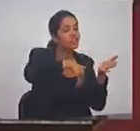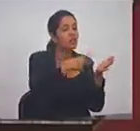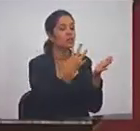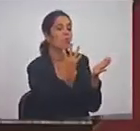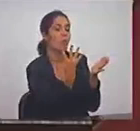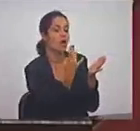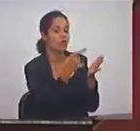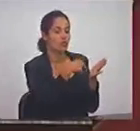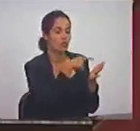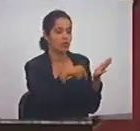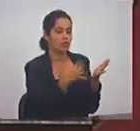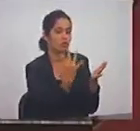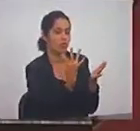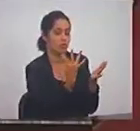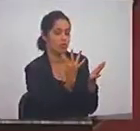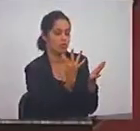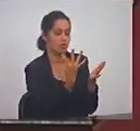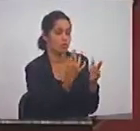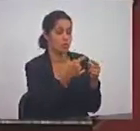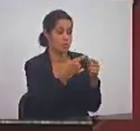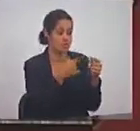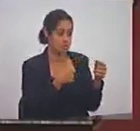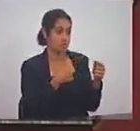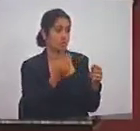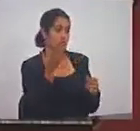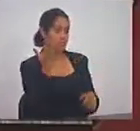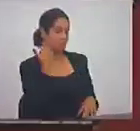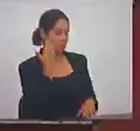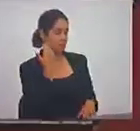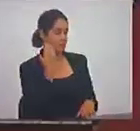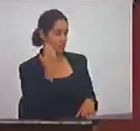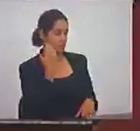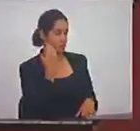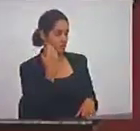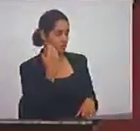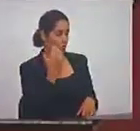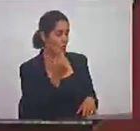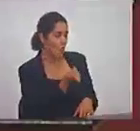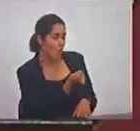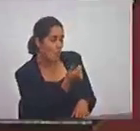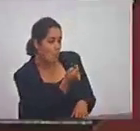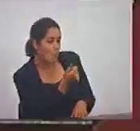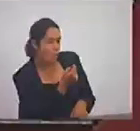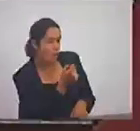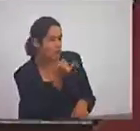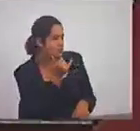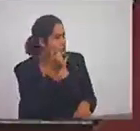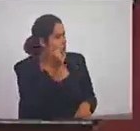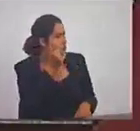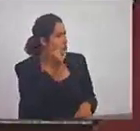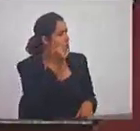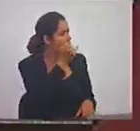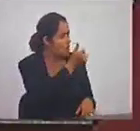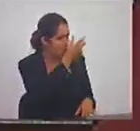4 vezes. Semana passada estava na boca do gol ali, ó. Tiveram a ligação, o prefeito ligou